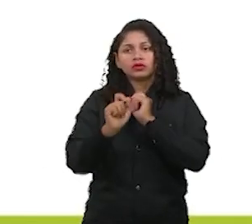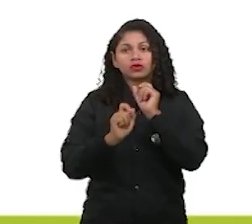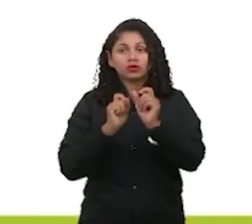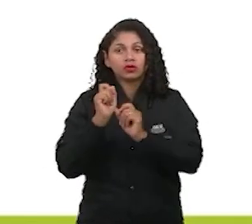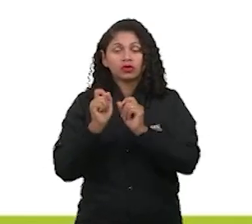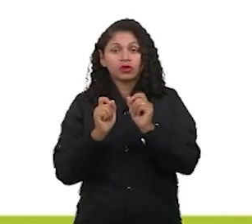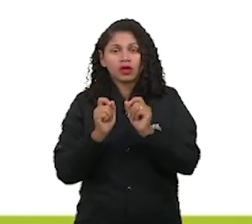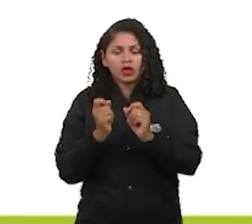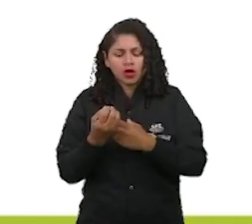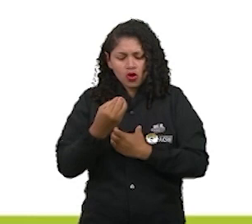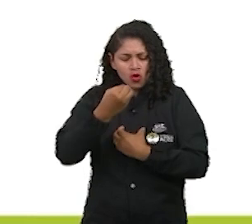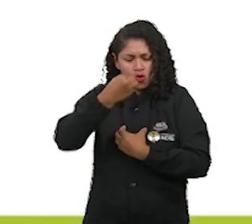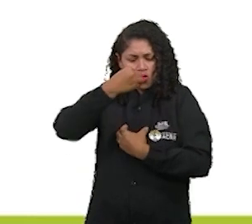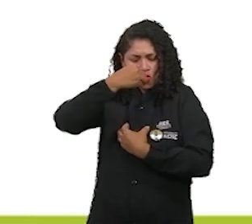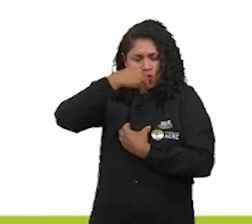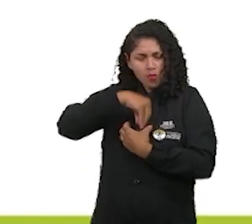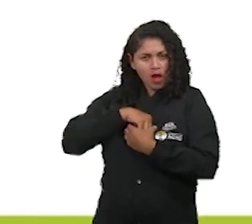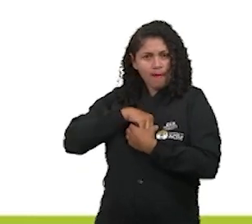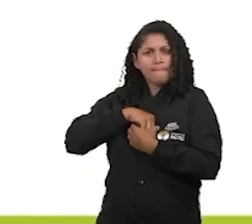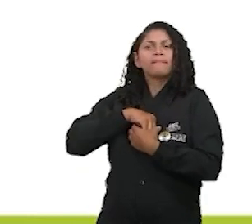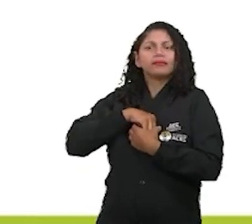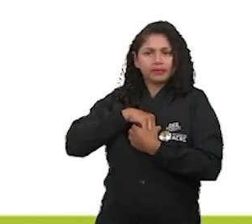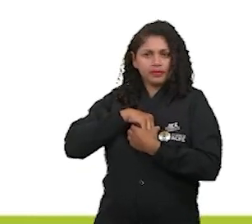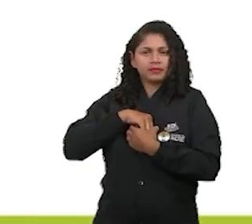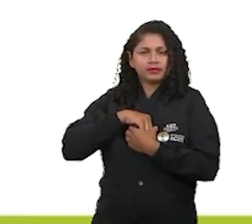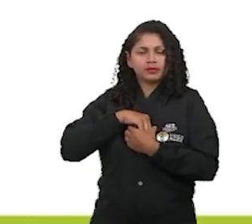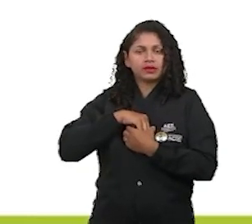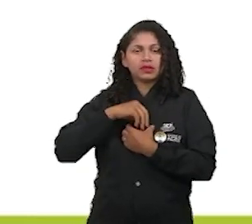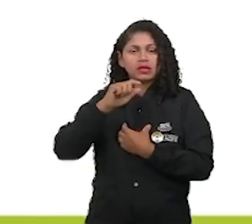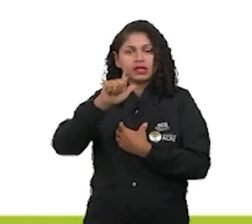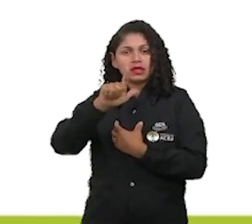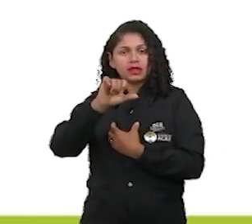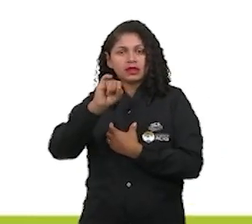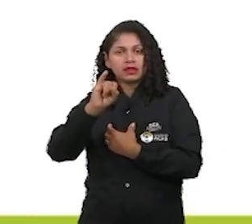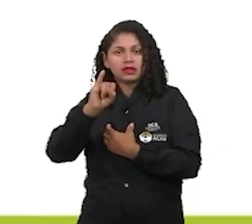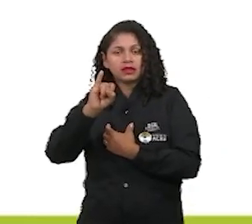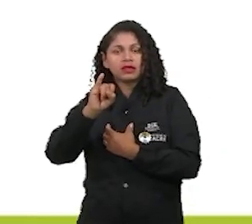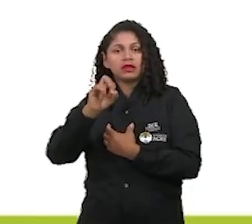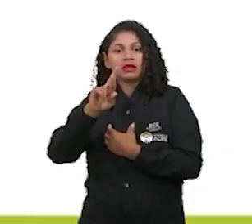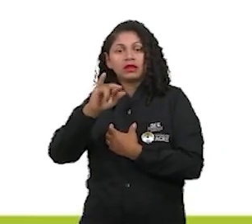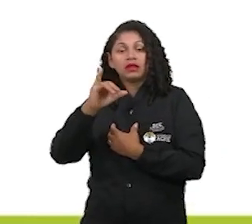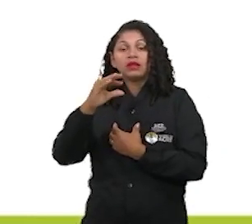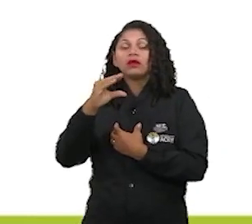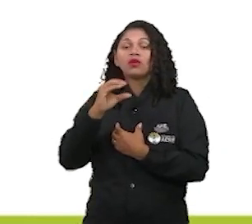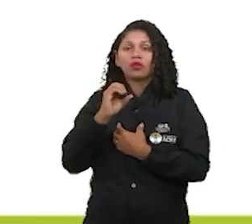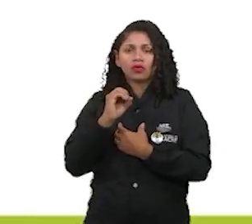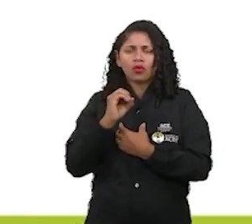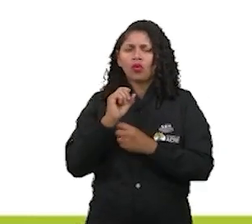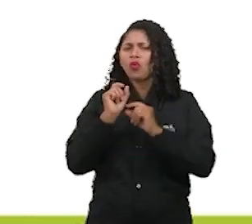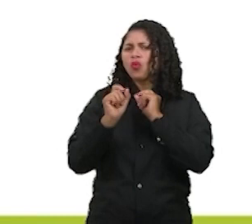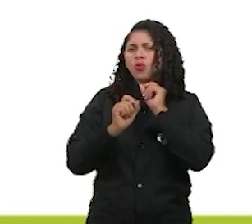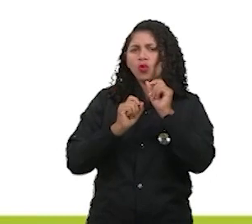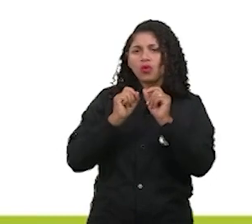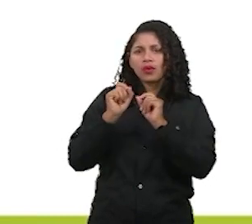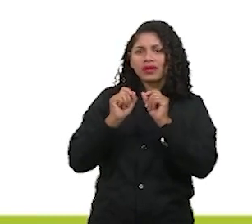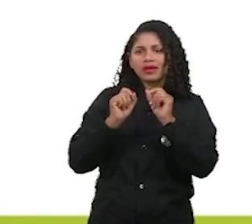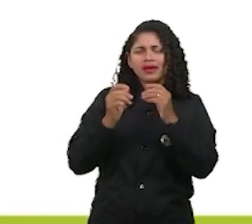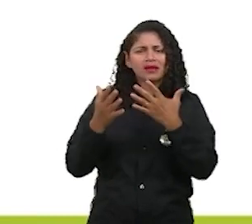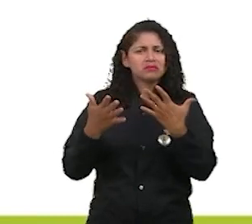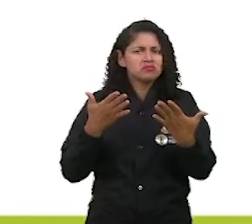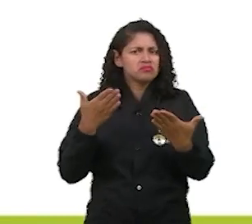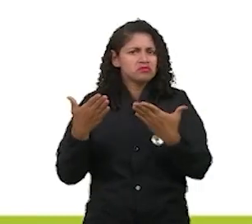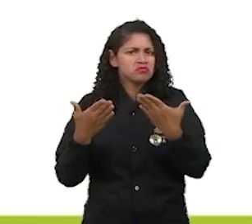perceber como inerente à condição humana. O que é inerente à condição humana? Letra A